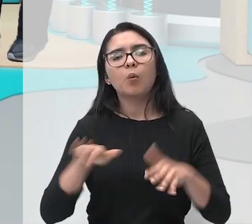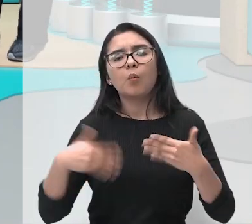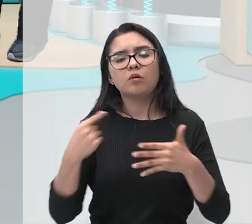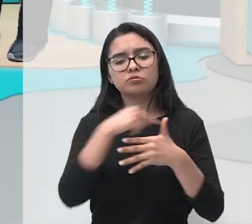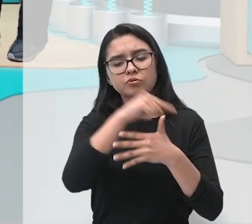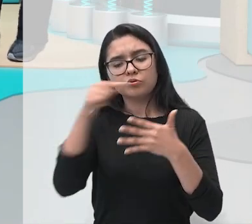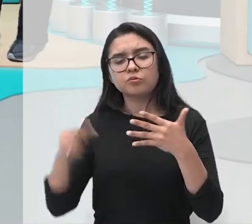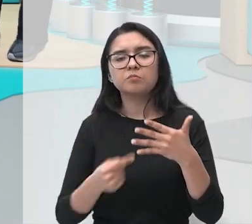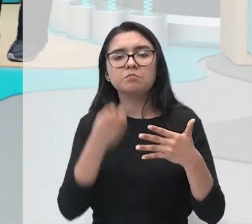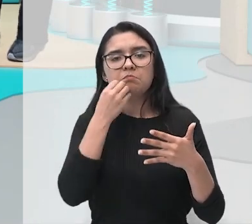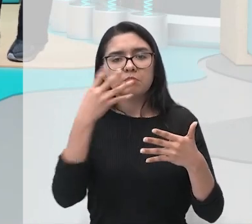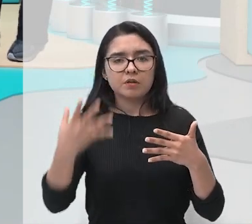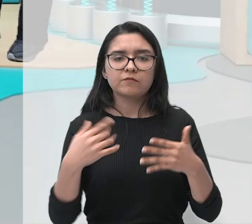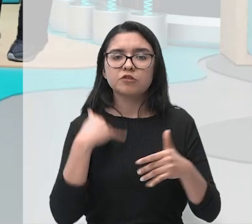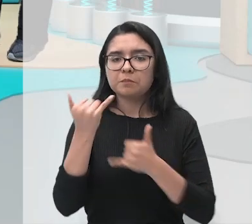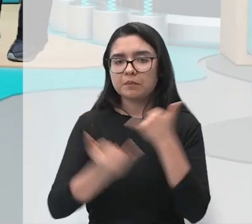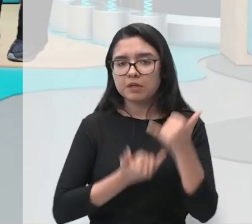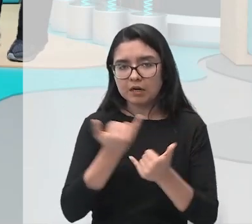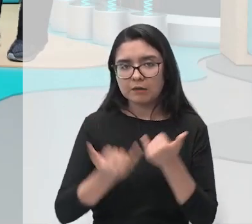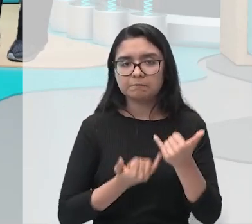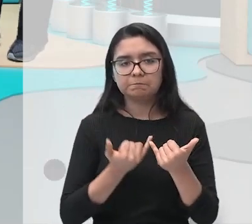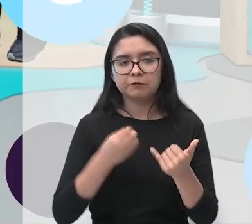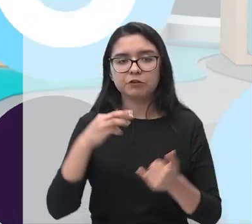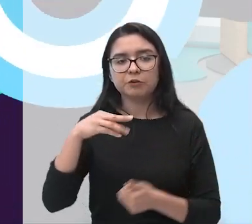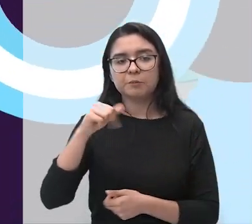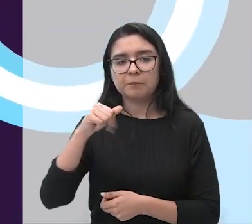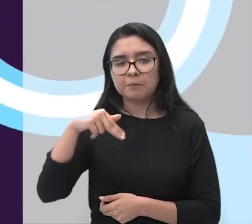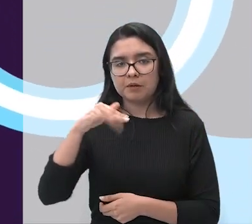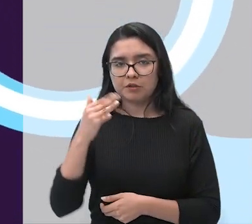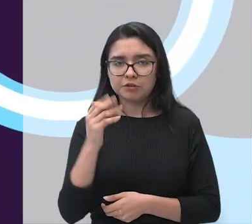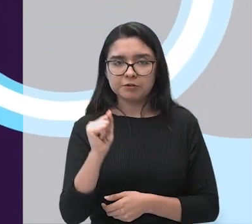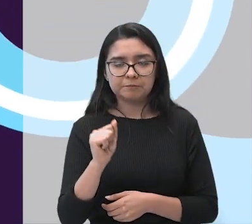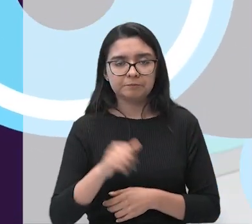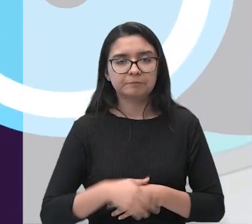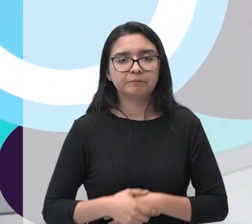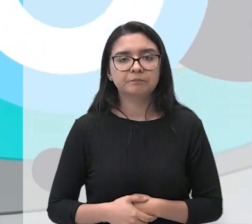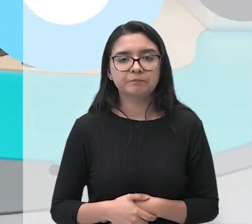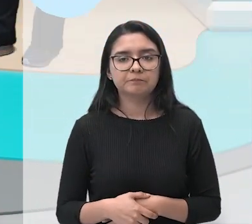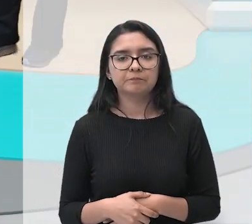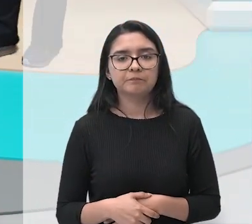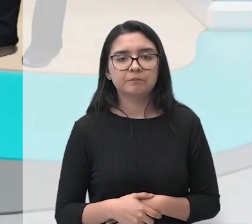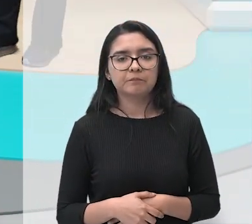benefícios de se brincar de manja-pega. Vamos ver quais são?